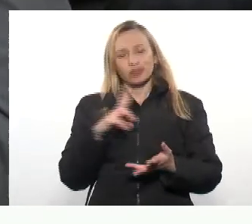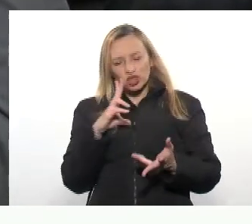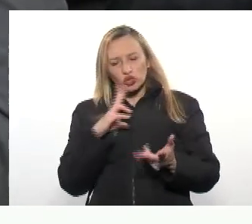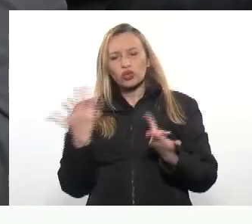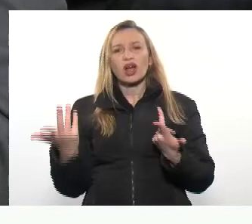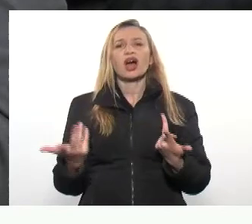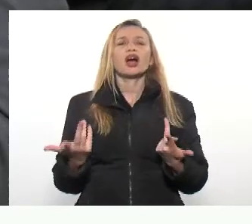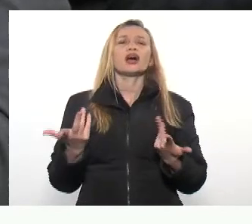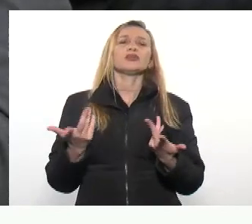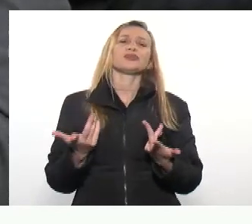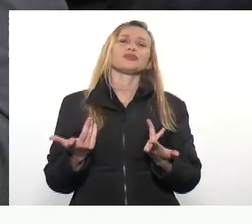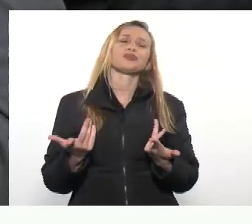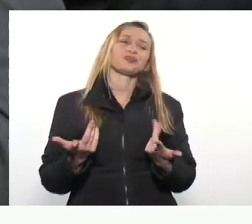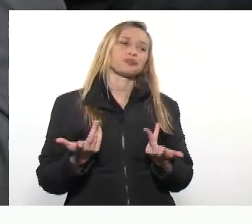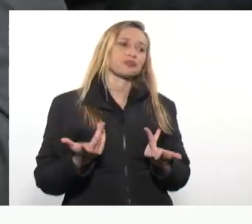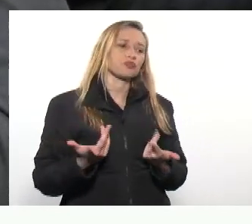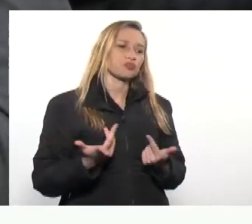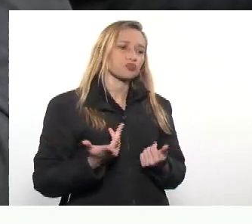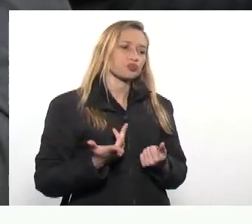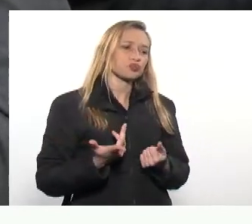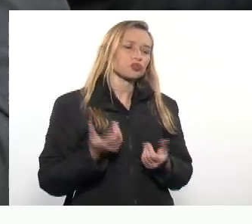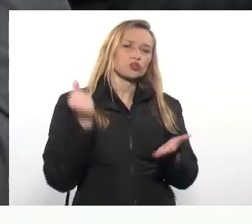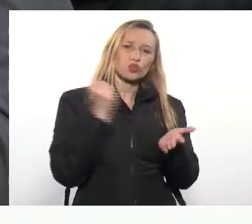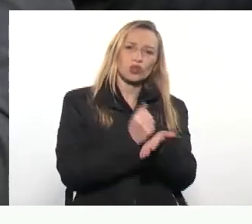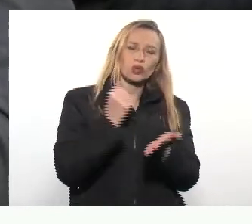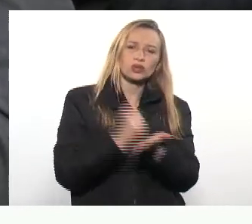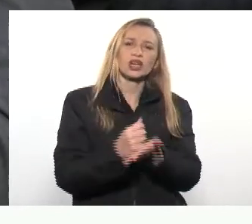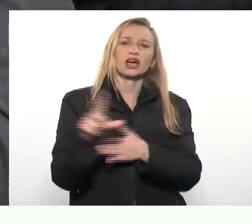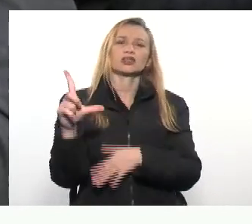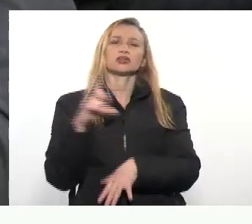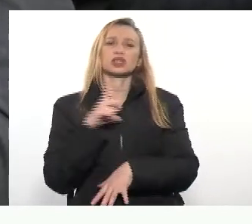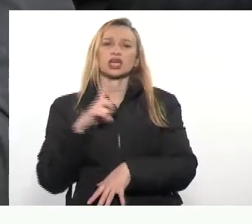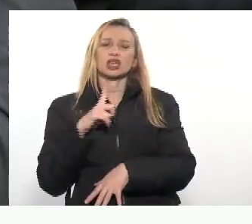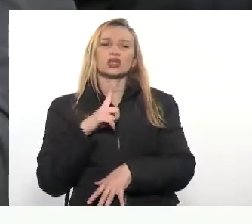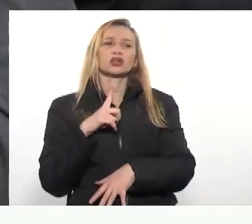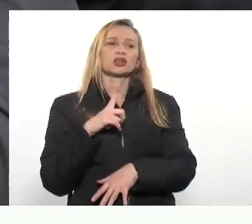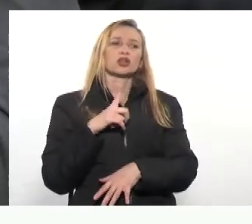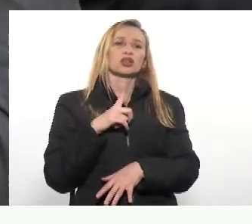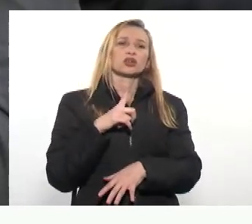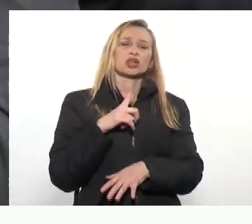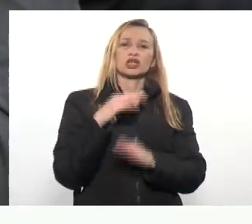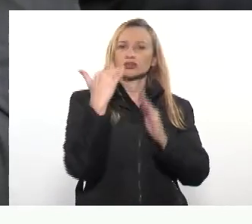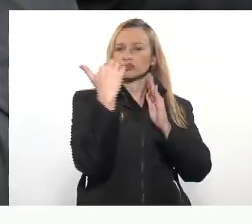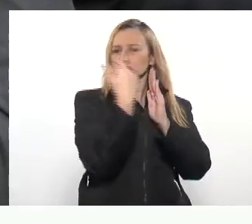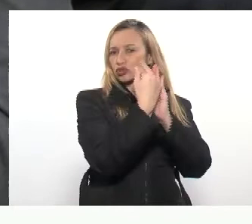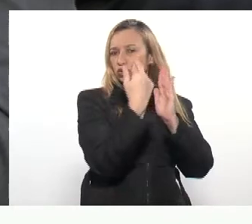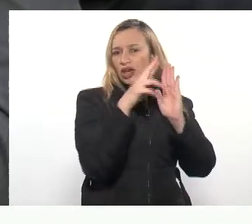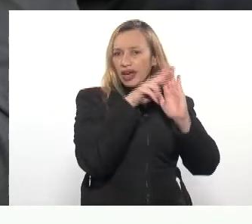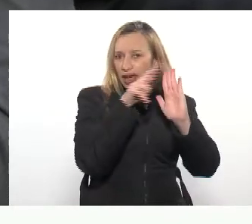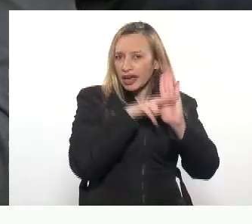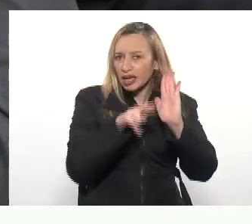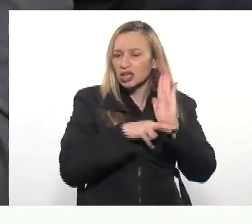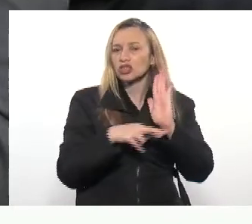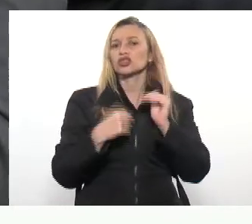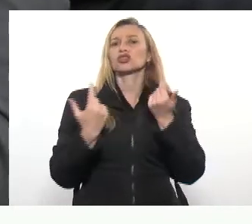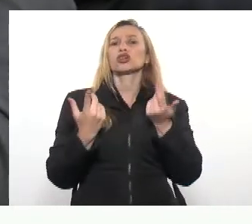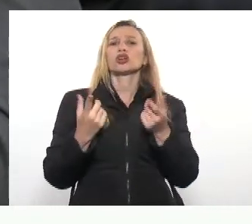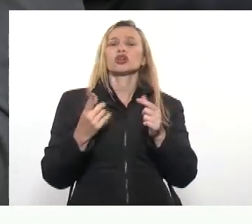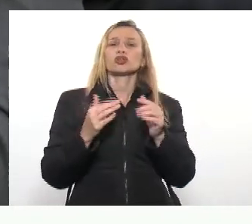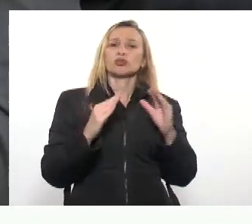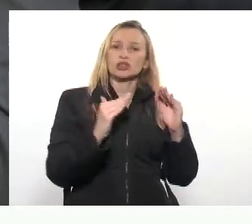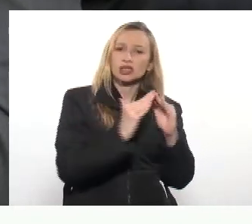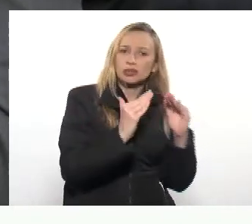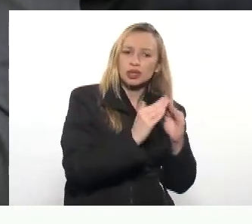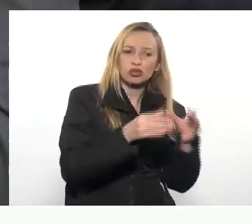particularidades, num determinado contrato existe um critério relacionado à